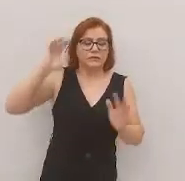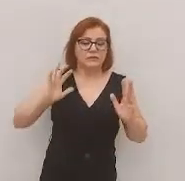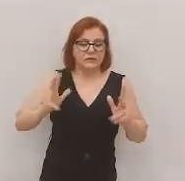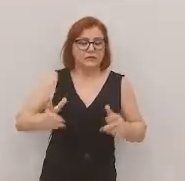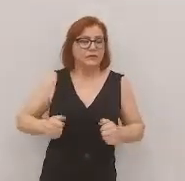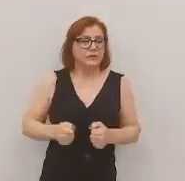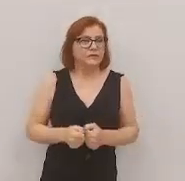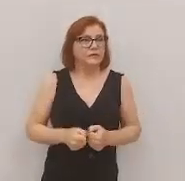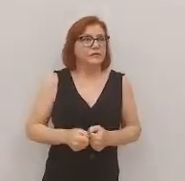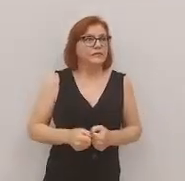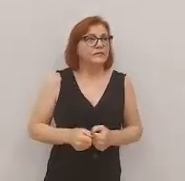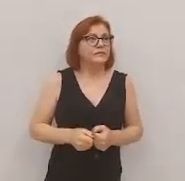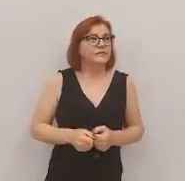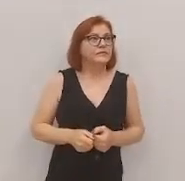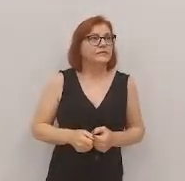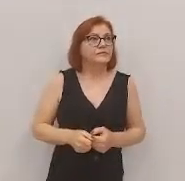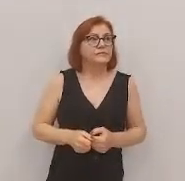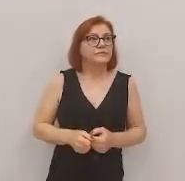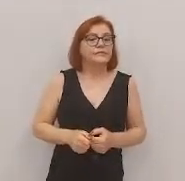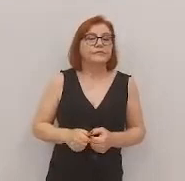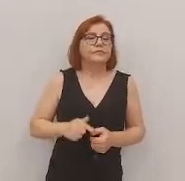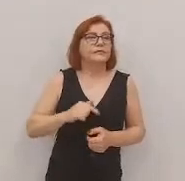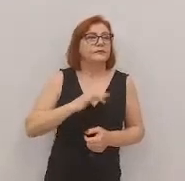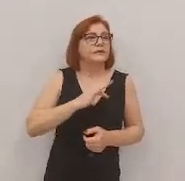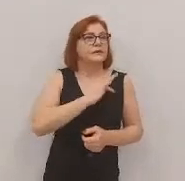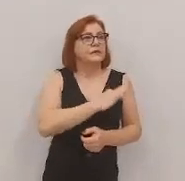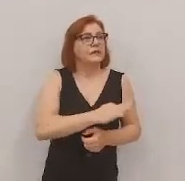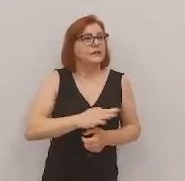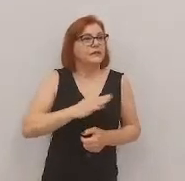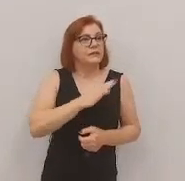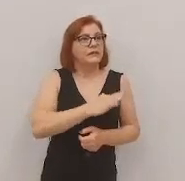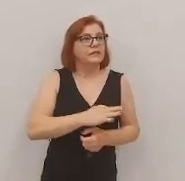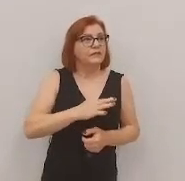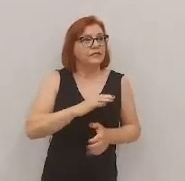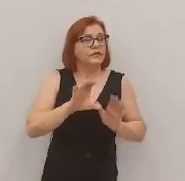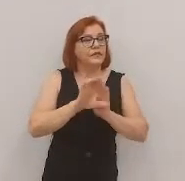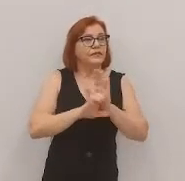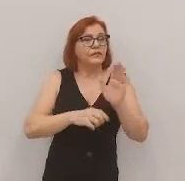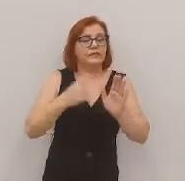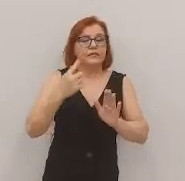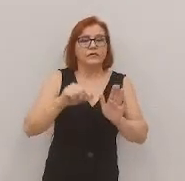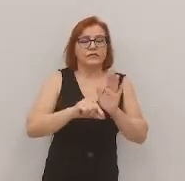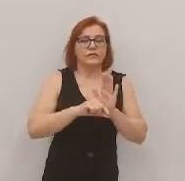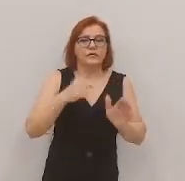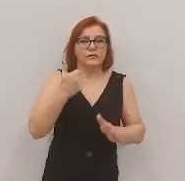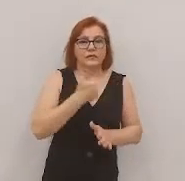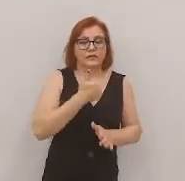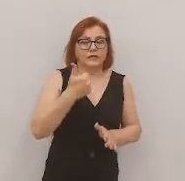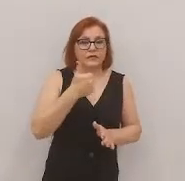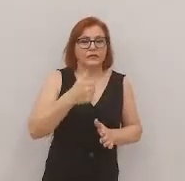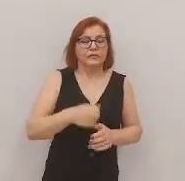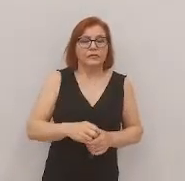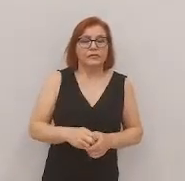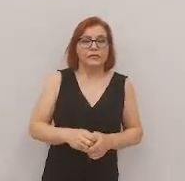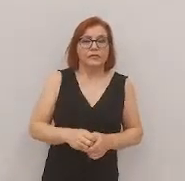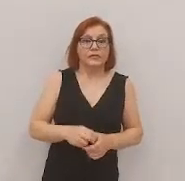11. Nele digo, no qual fomos também feitos